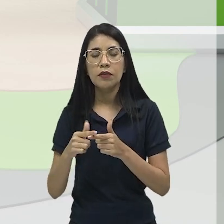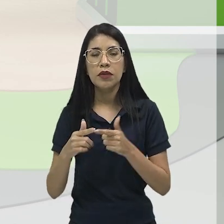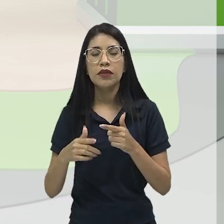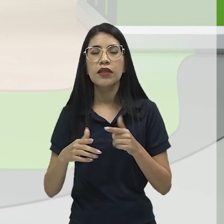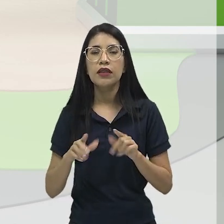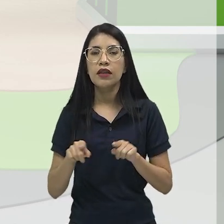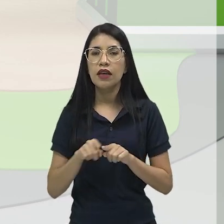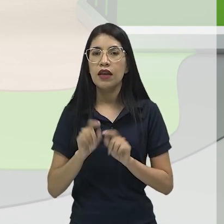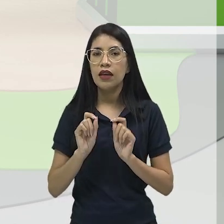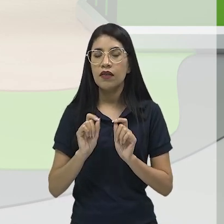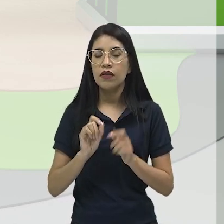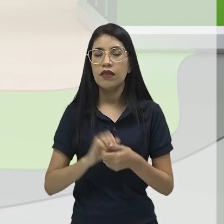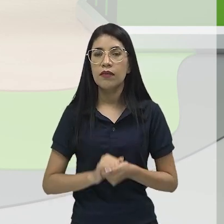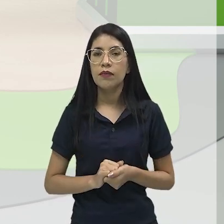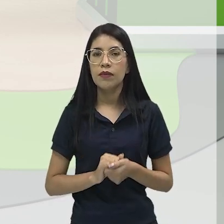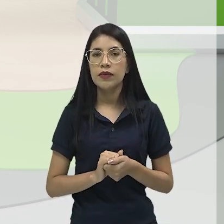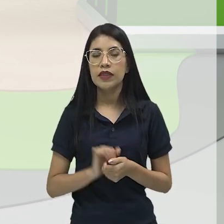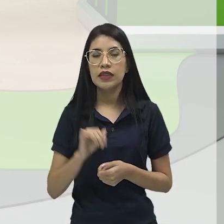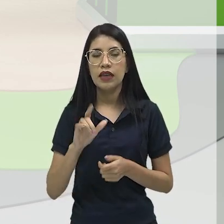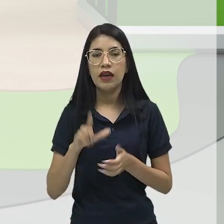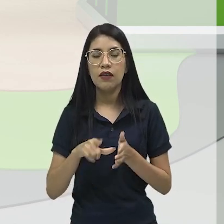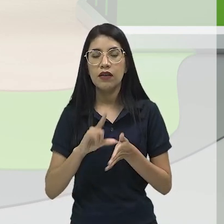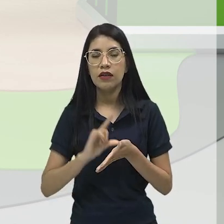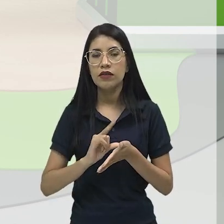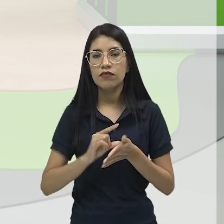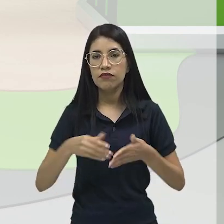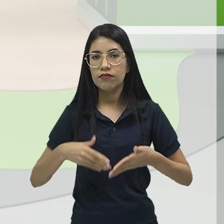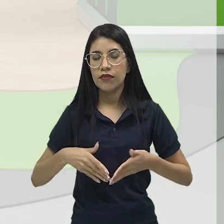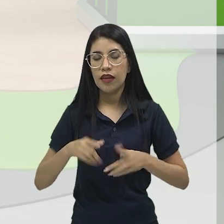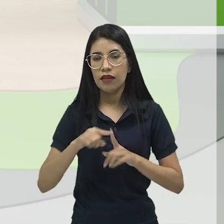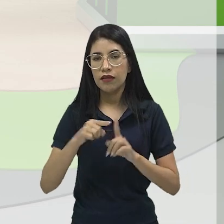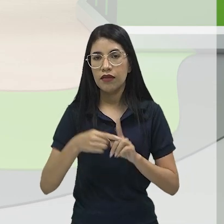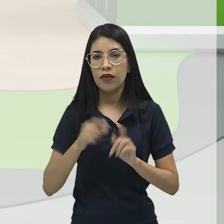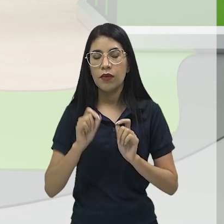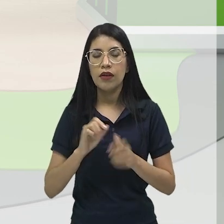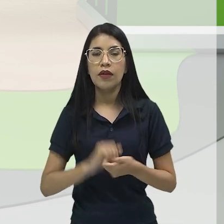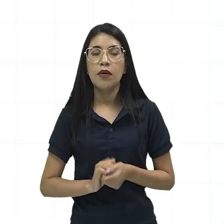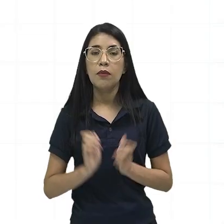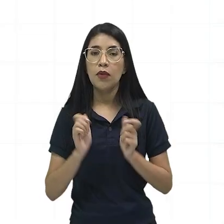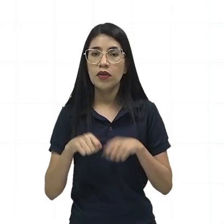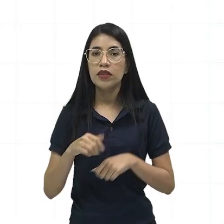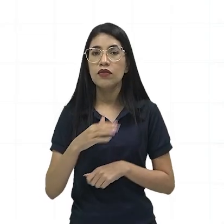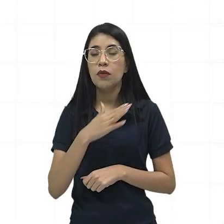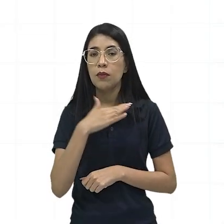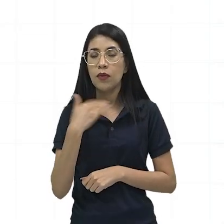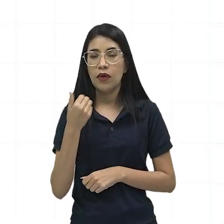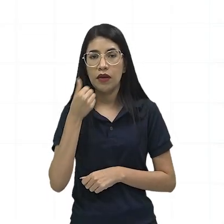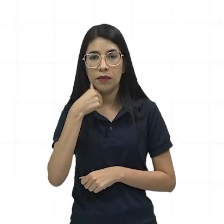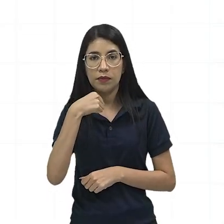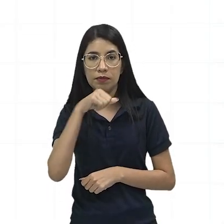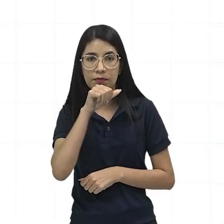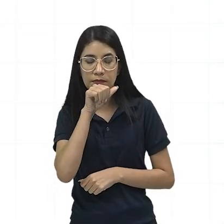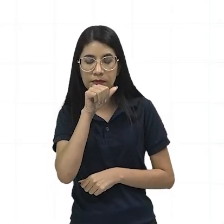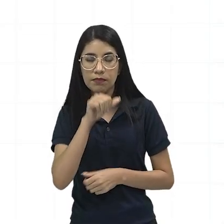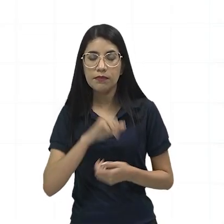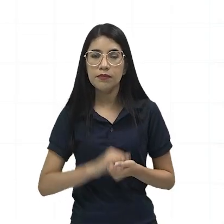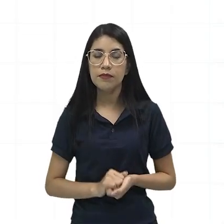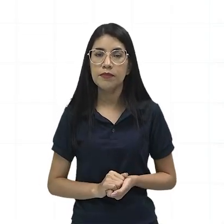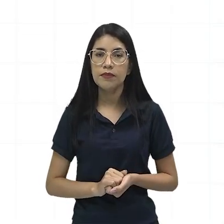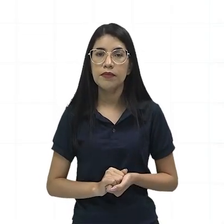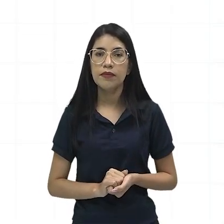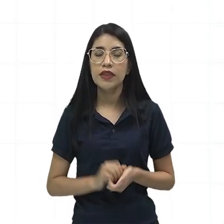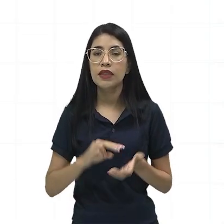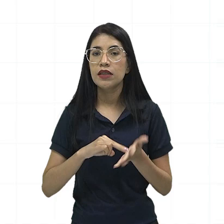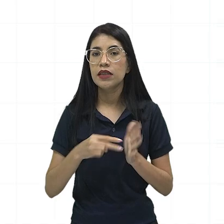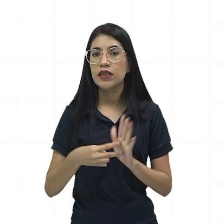uma gravidez muito precoce. São eles aí a mortalidade da mãe, né, a mortalidade materna,